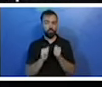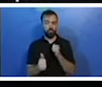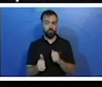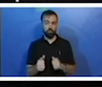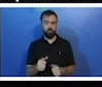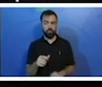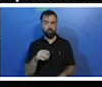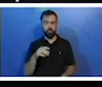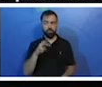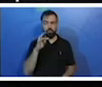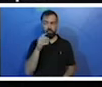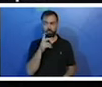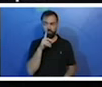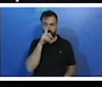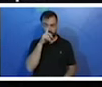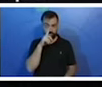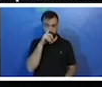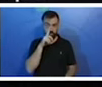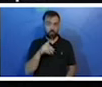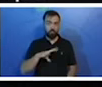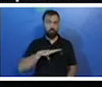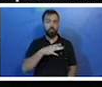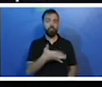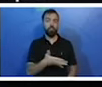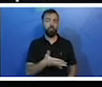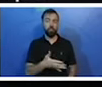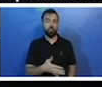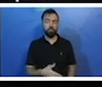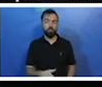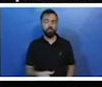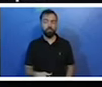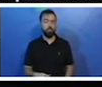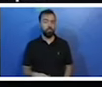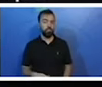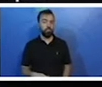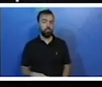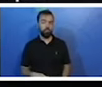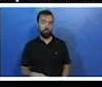uma consequência da admiração de jovens pelo motocross. Então,